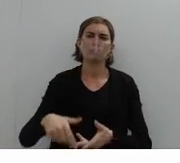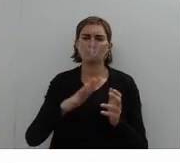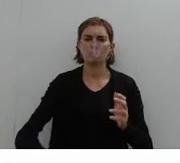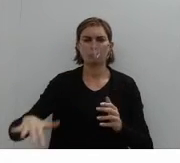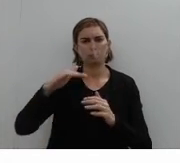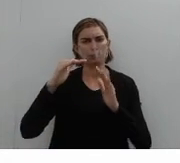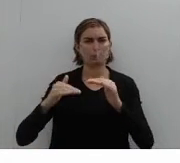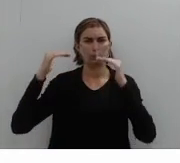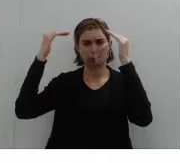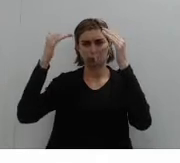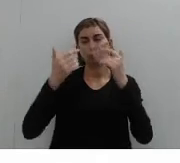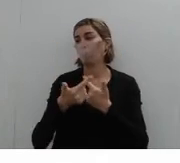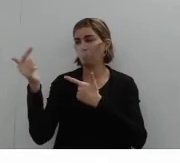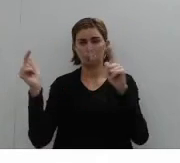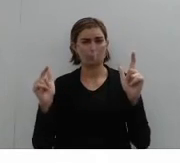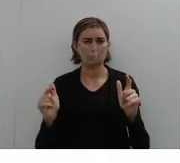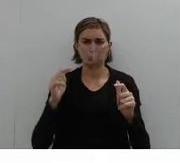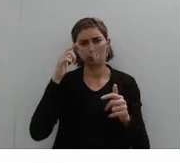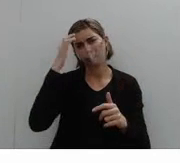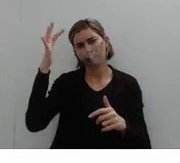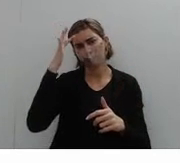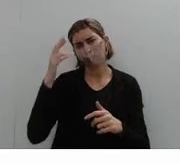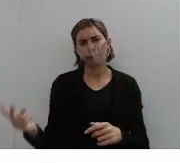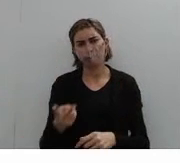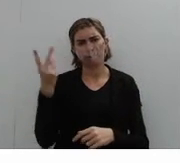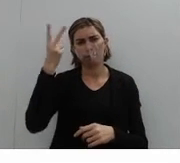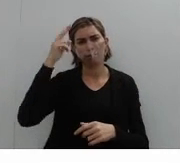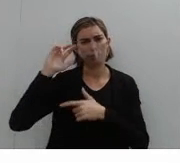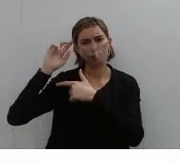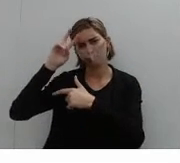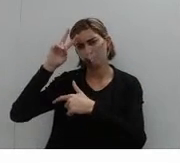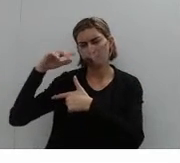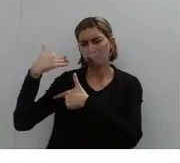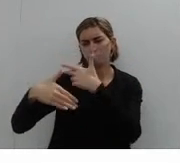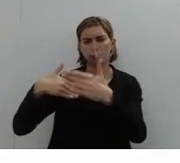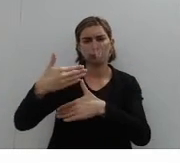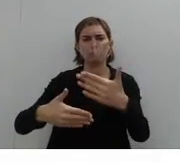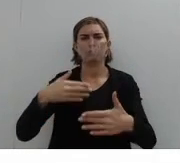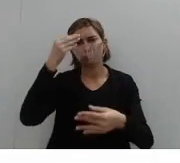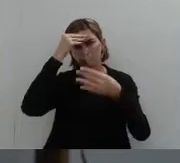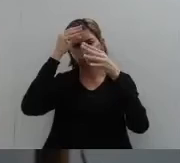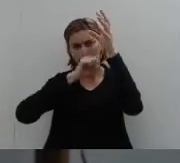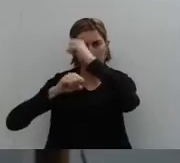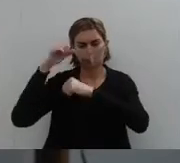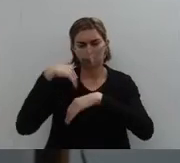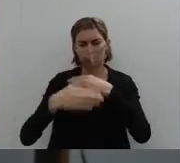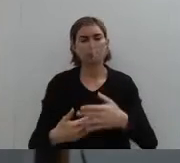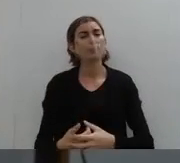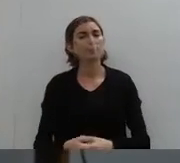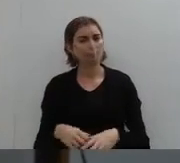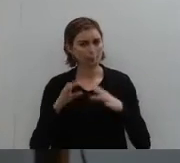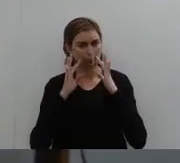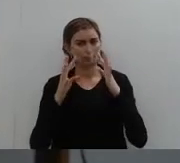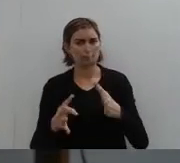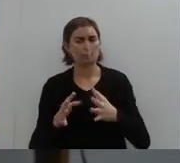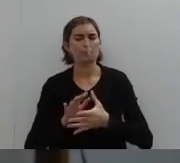absolutos. Para as demais correntes, os valores são historicamente construídos. Vamos prestar um pouco de atenção nisso